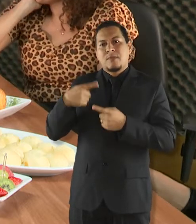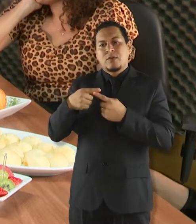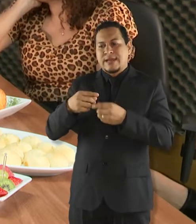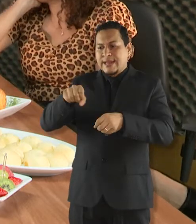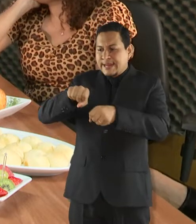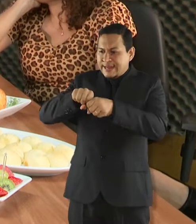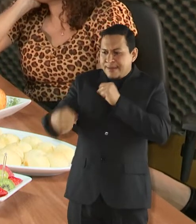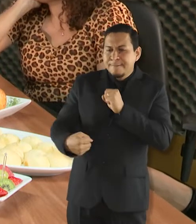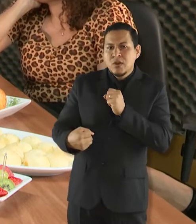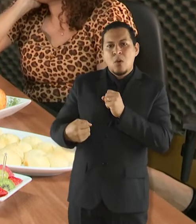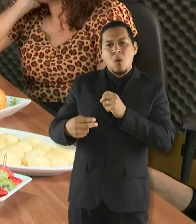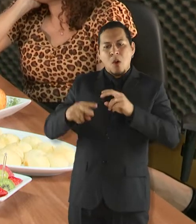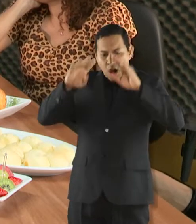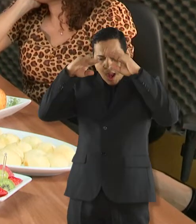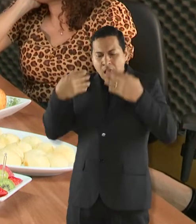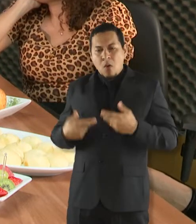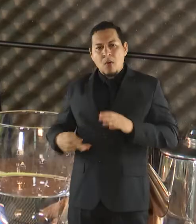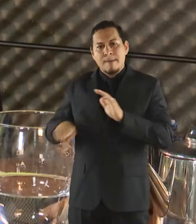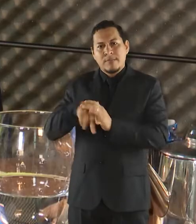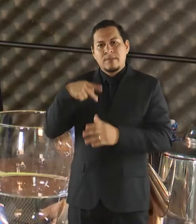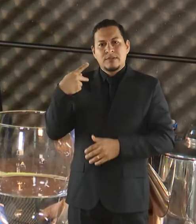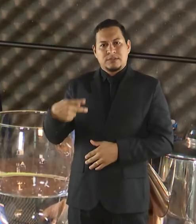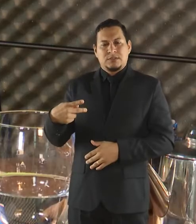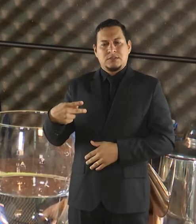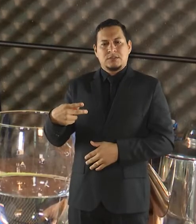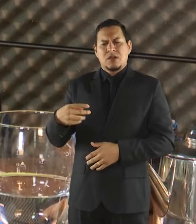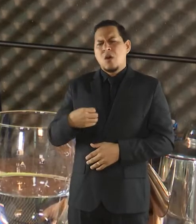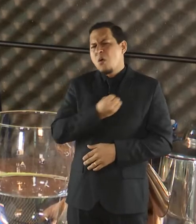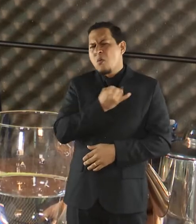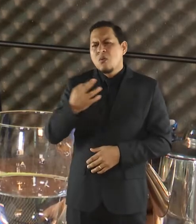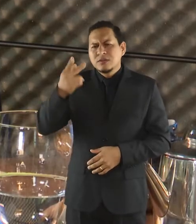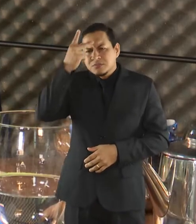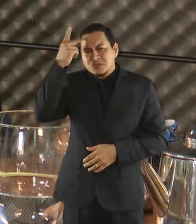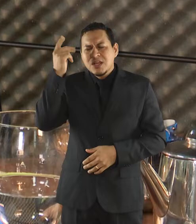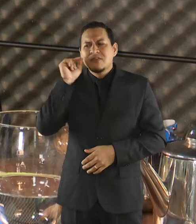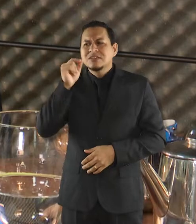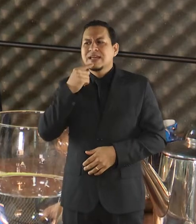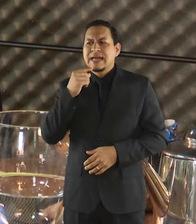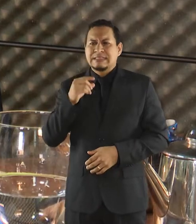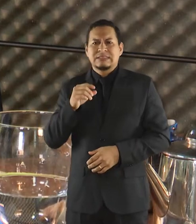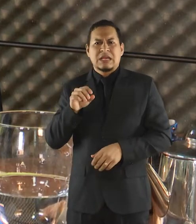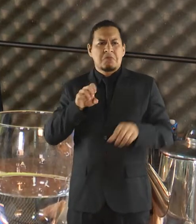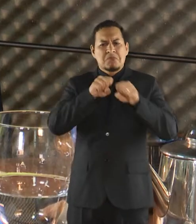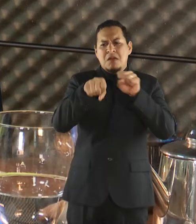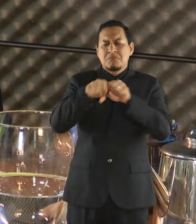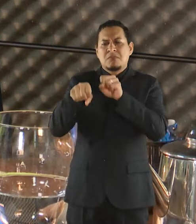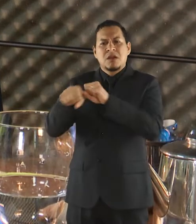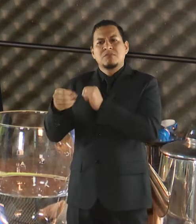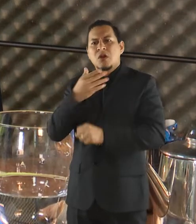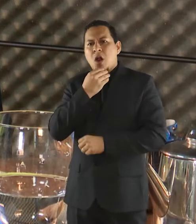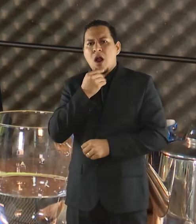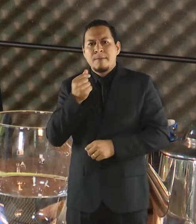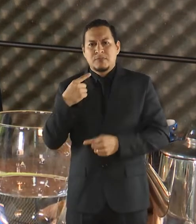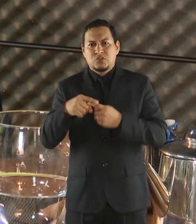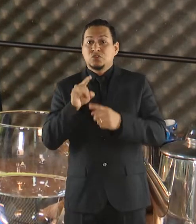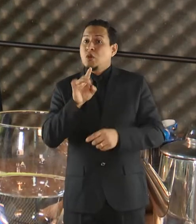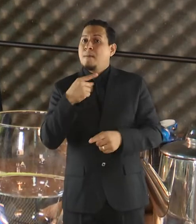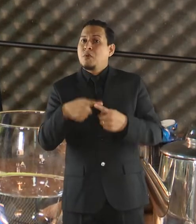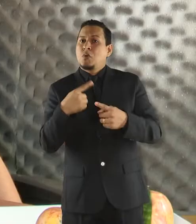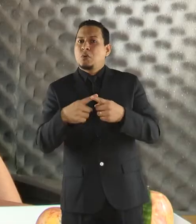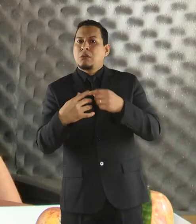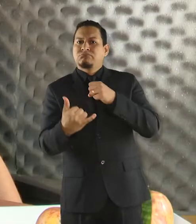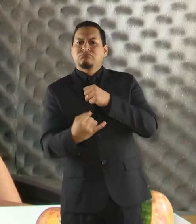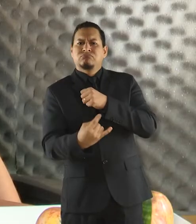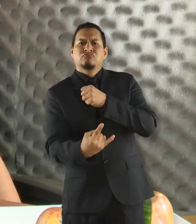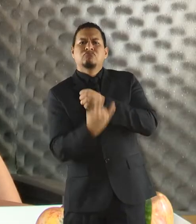honra dele, né? Entendi. E assim, quantas mulheres você conhece que saíram por aí matando os homens porque levaram um chifre? Rapaz, é muito raro, né?